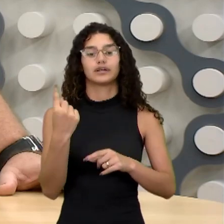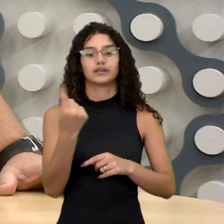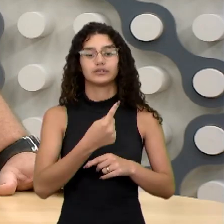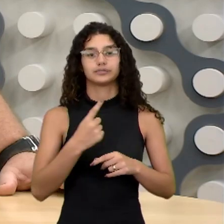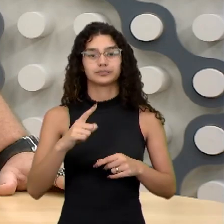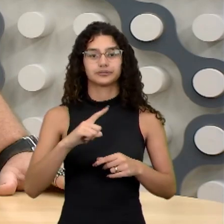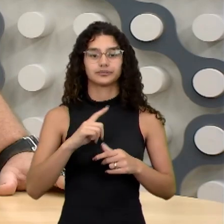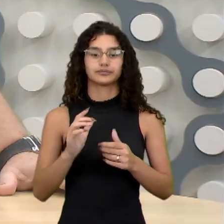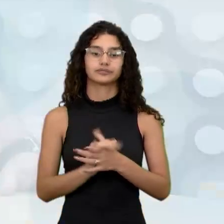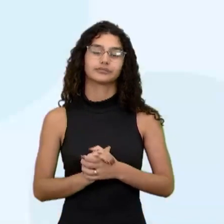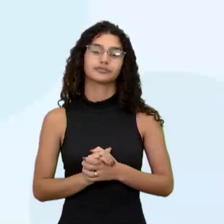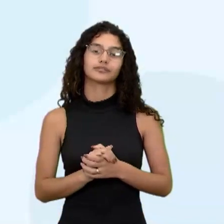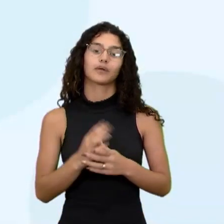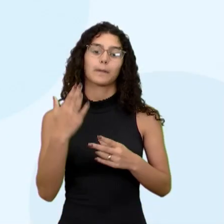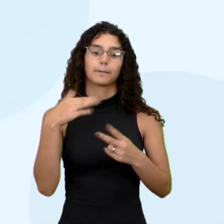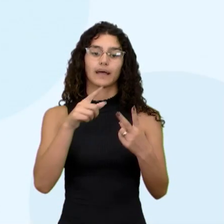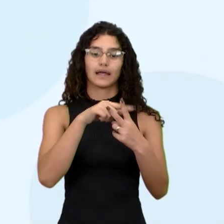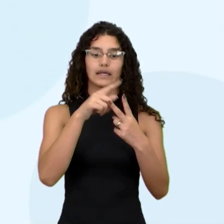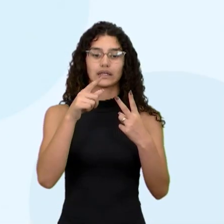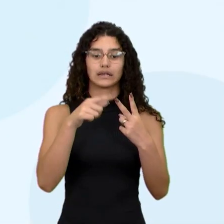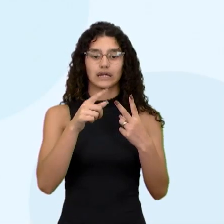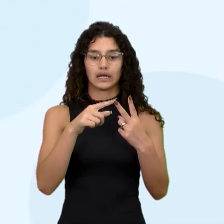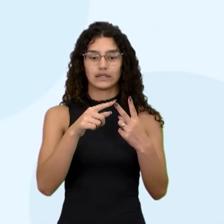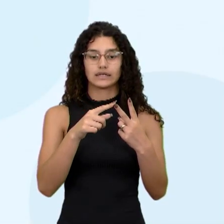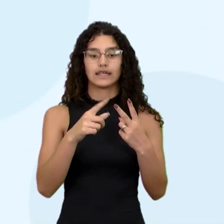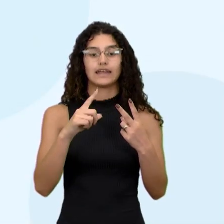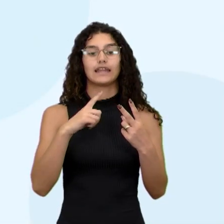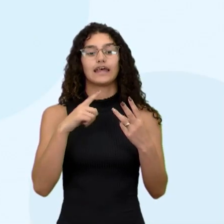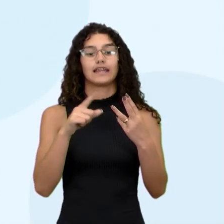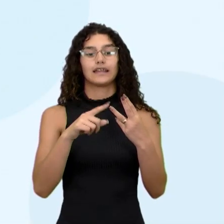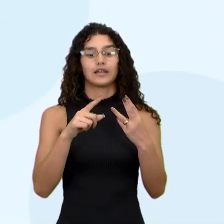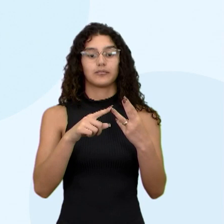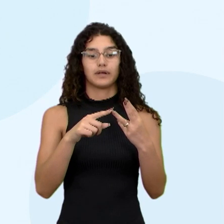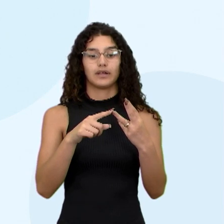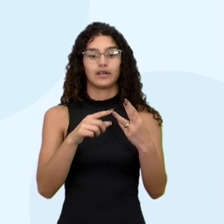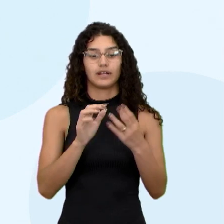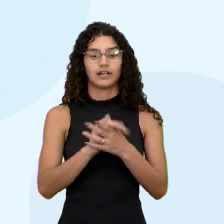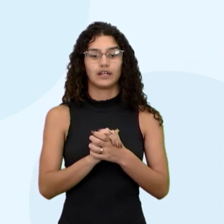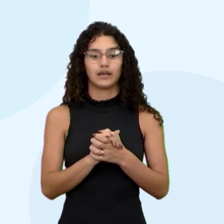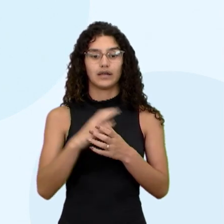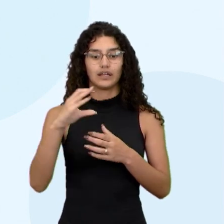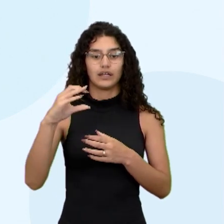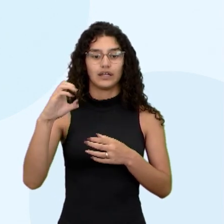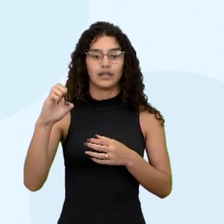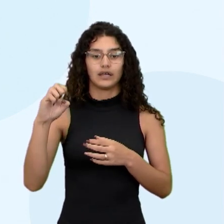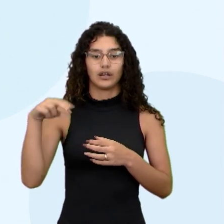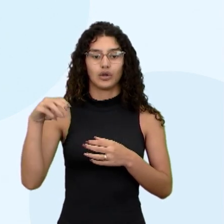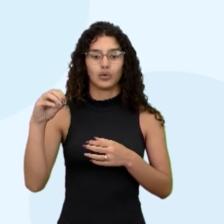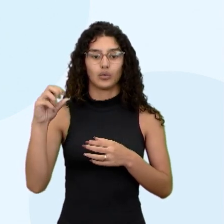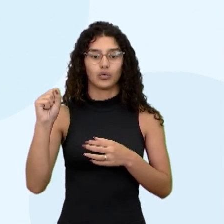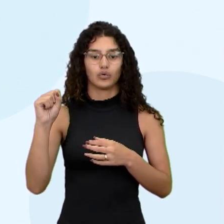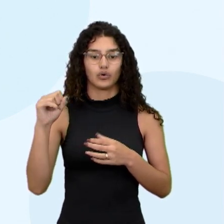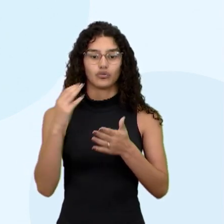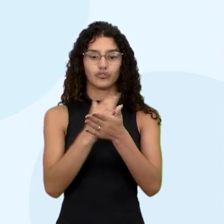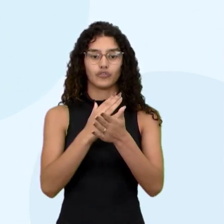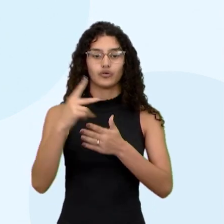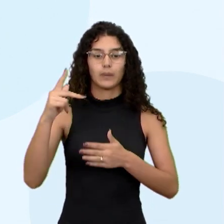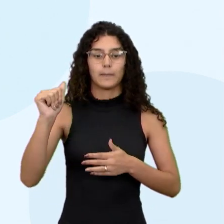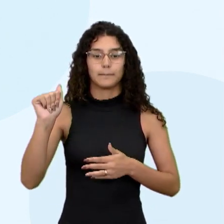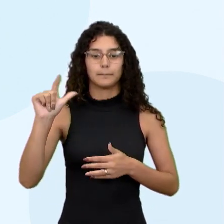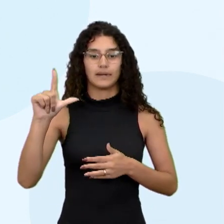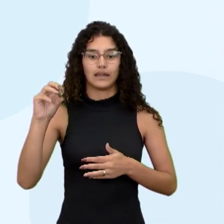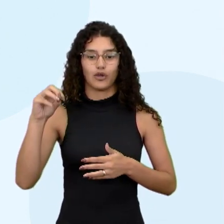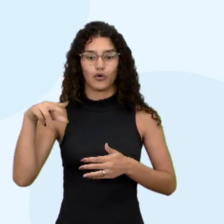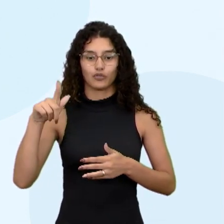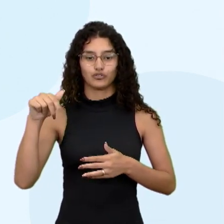Triássico, o Jurássico e o Cretáceo. E aí nós temos o Cenozoico, que aí é dividido em Paleógeno, Neógeno